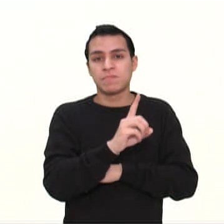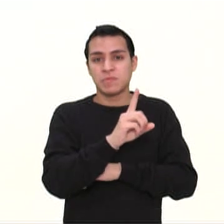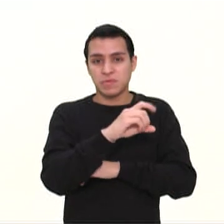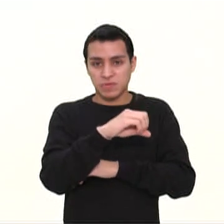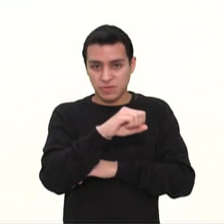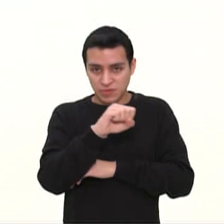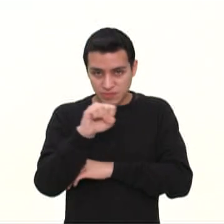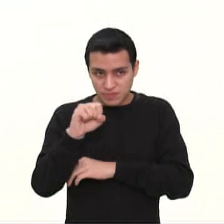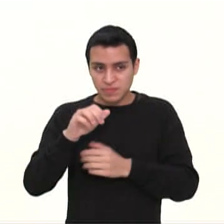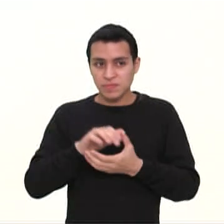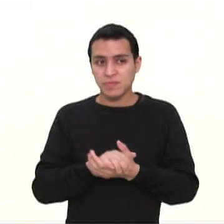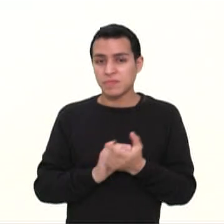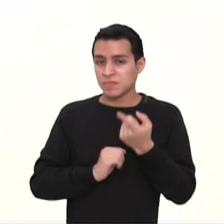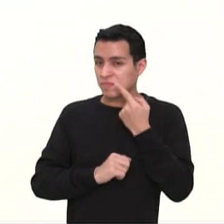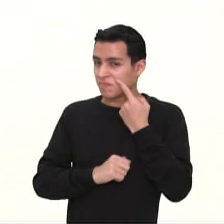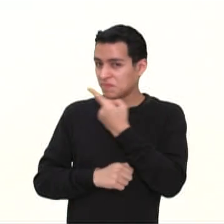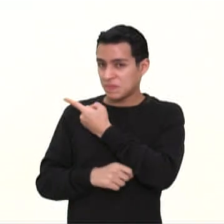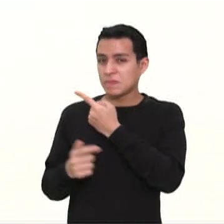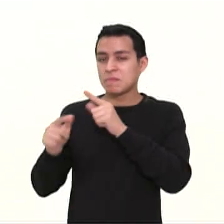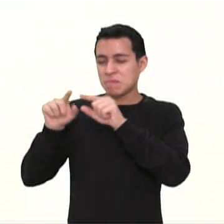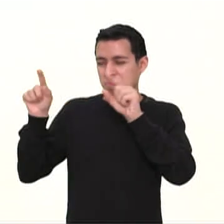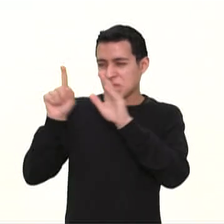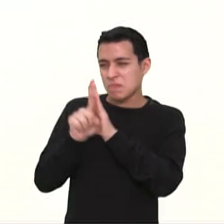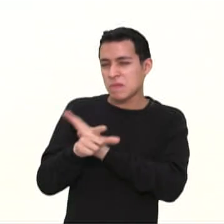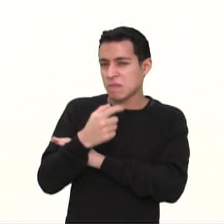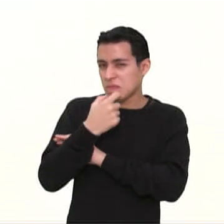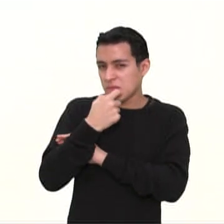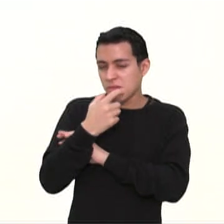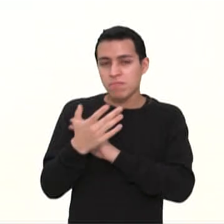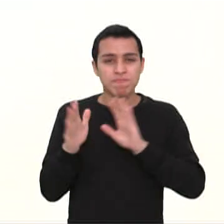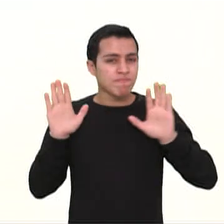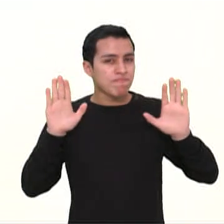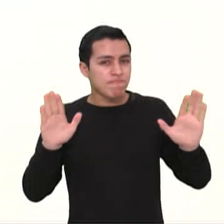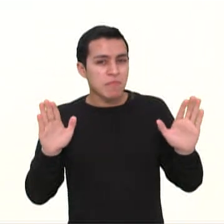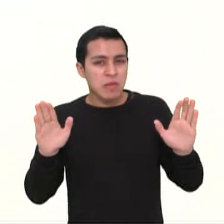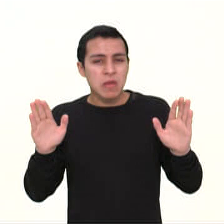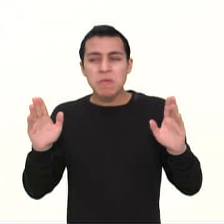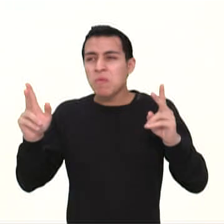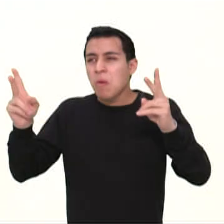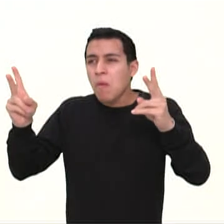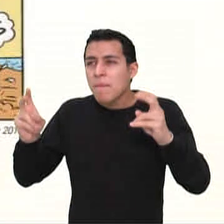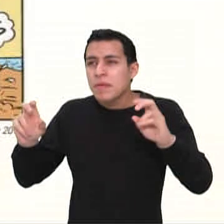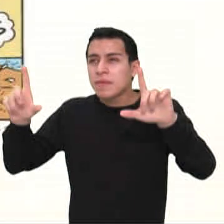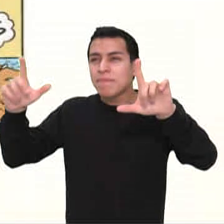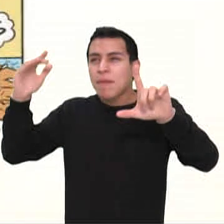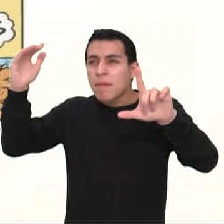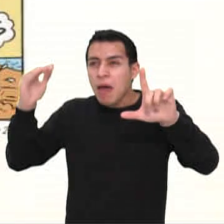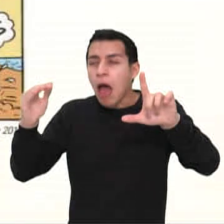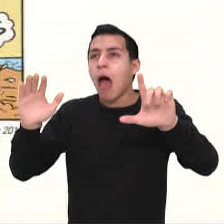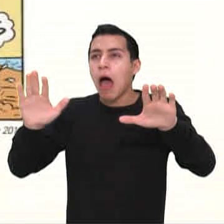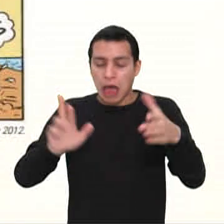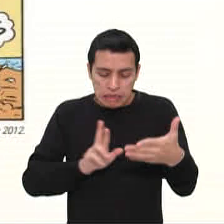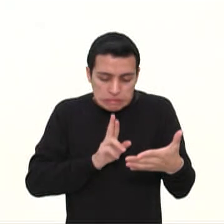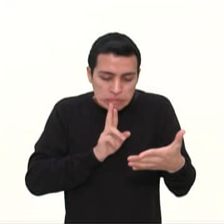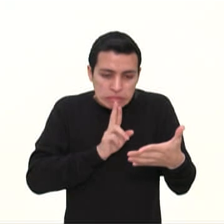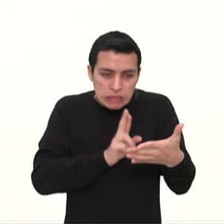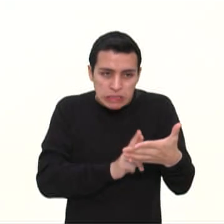Reading for detailed comprehension. Observem a tirinha e respondam...